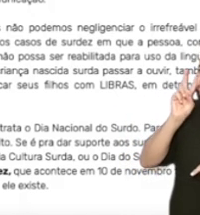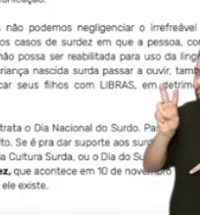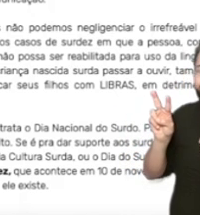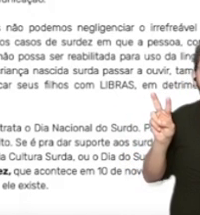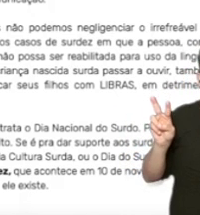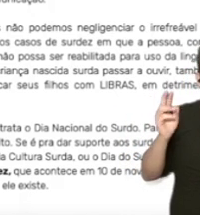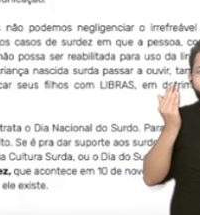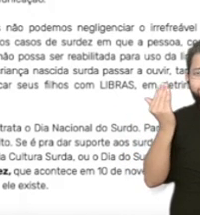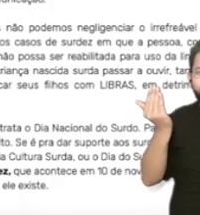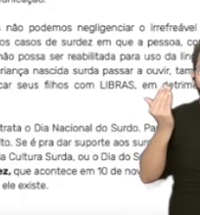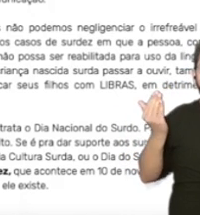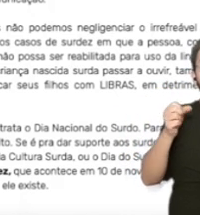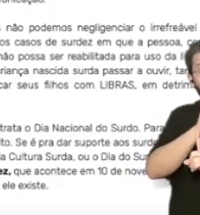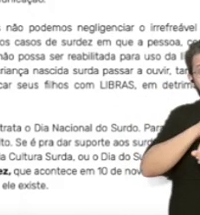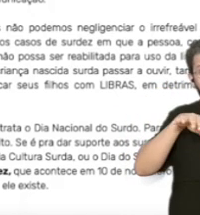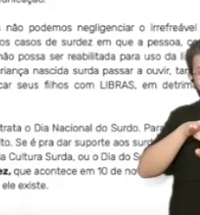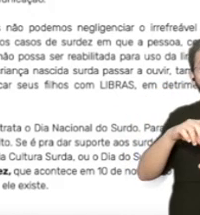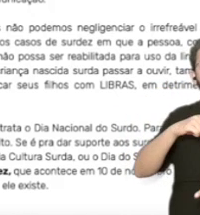e que elas